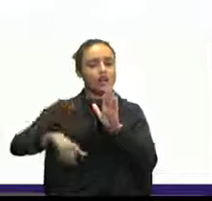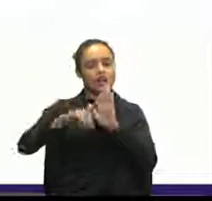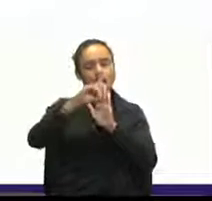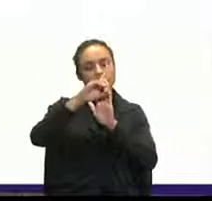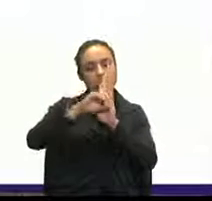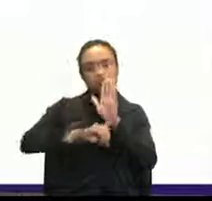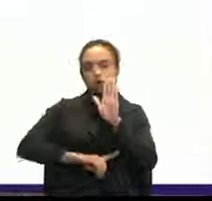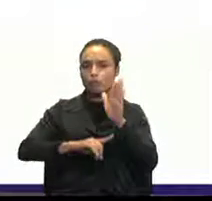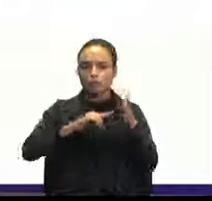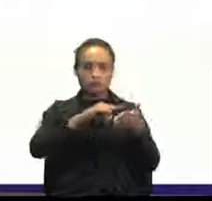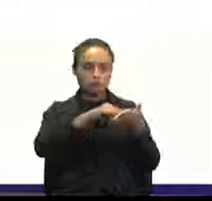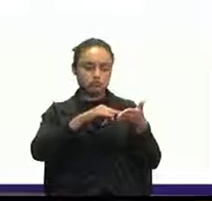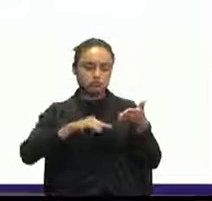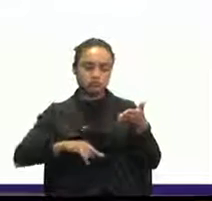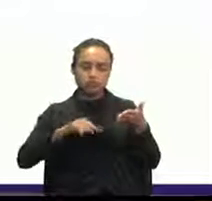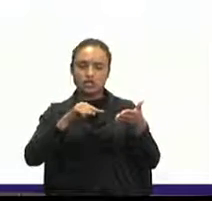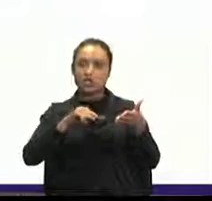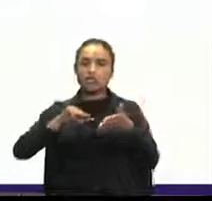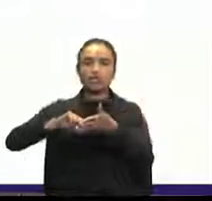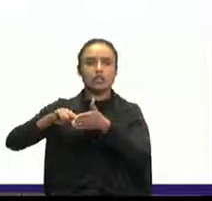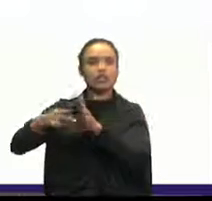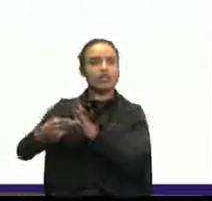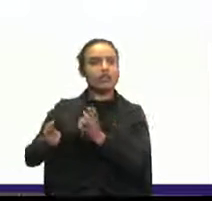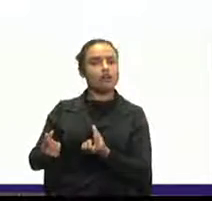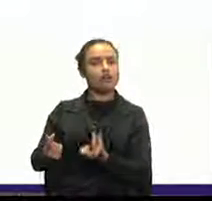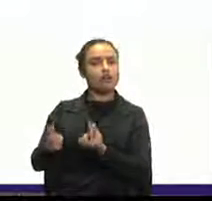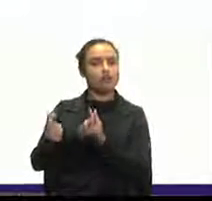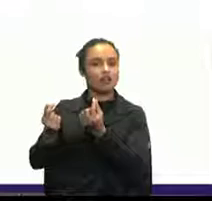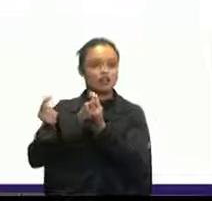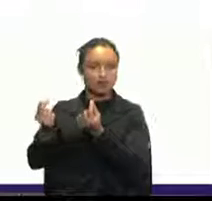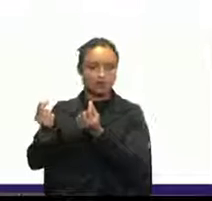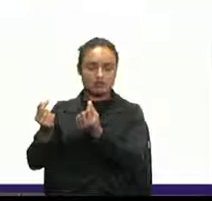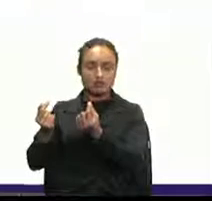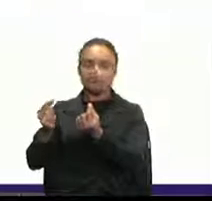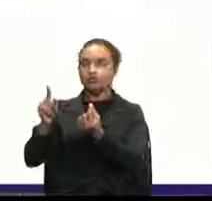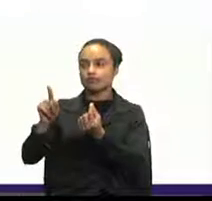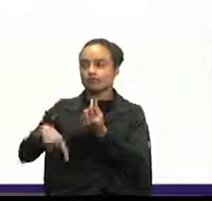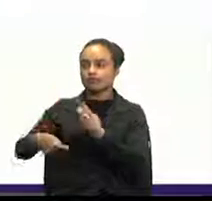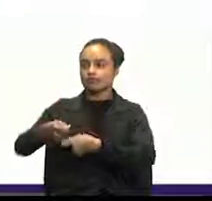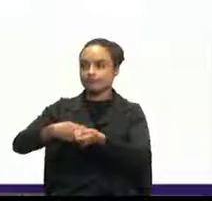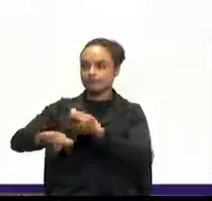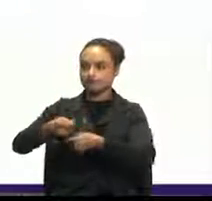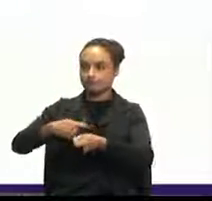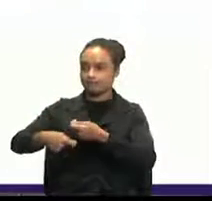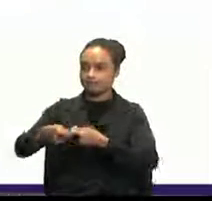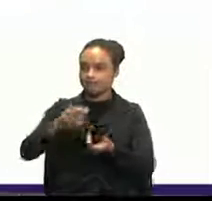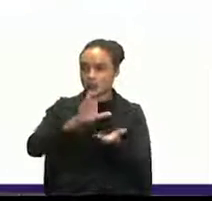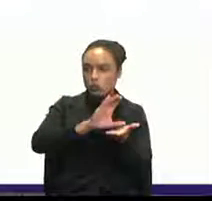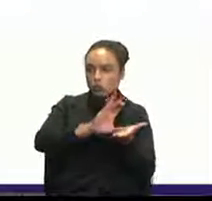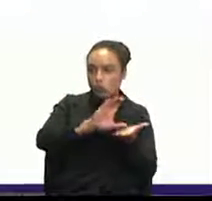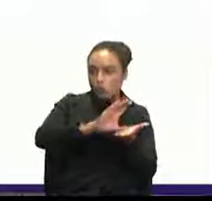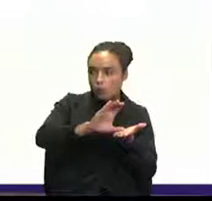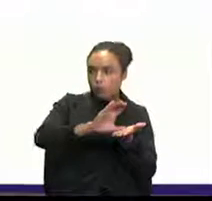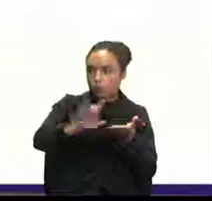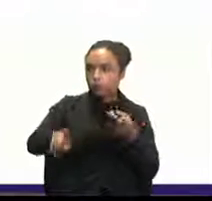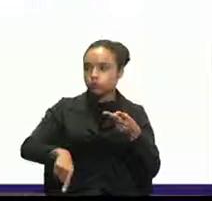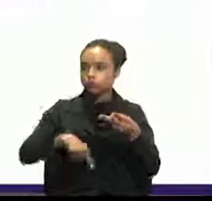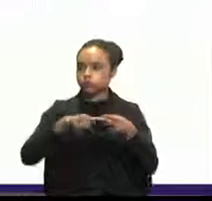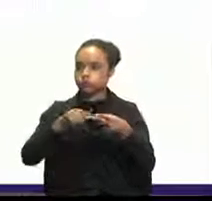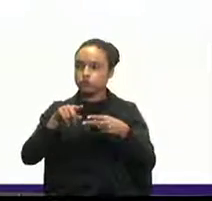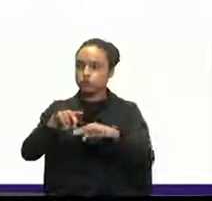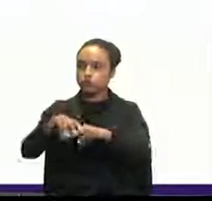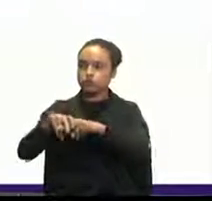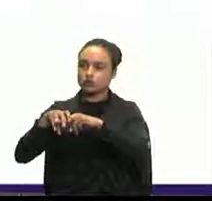bens que representa adquiridos por investidores através